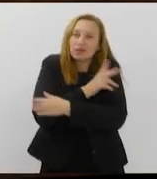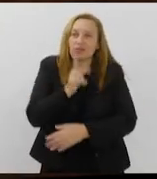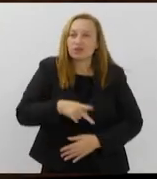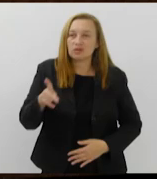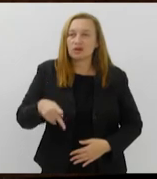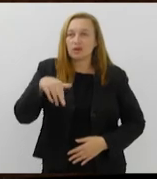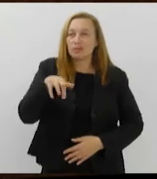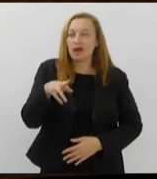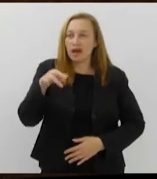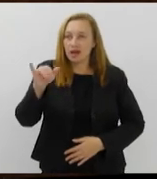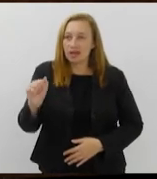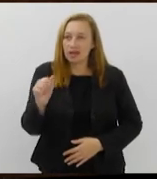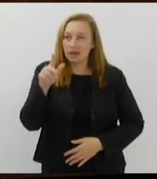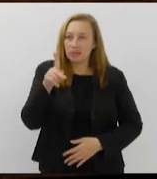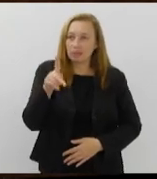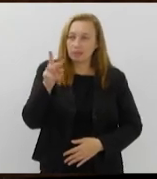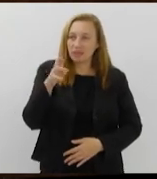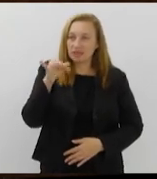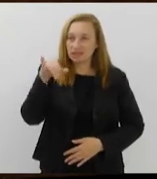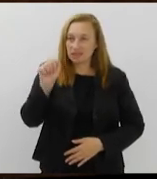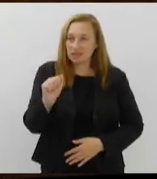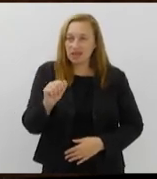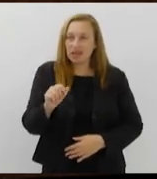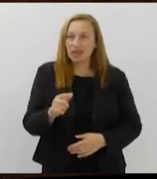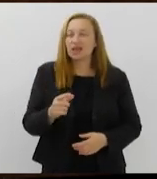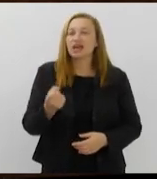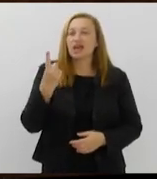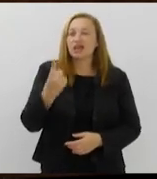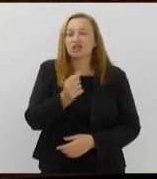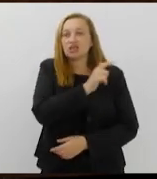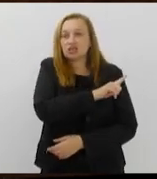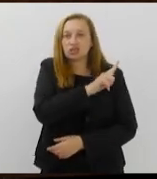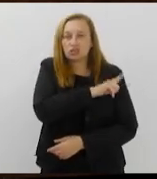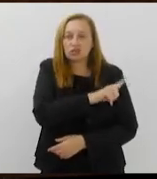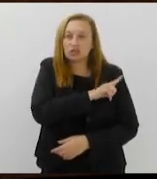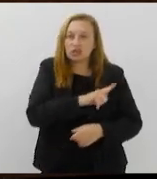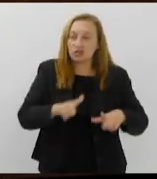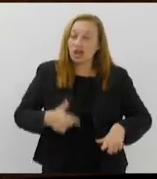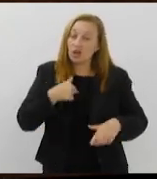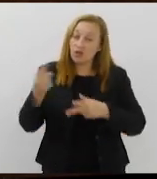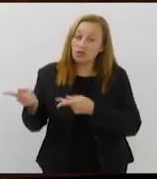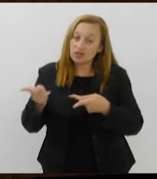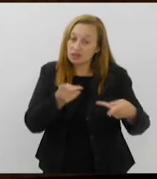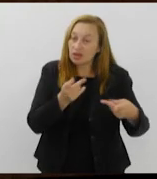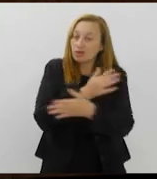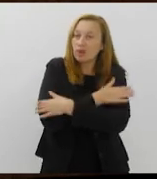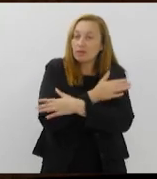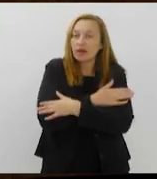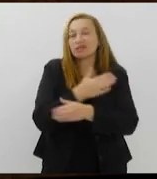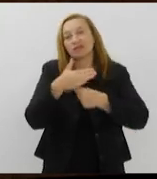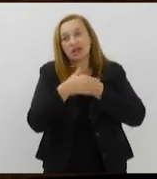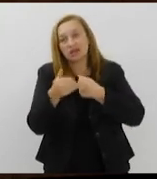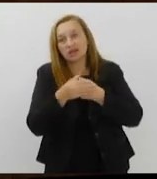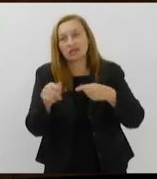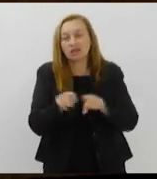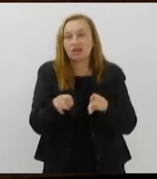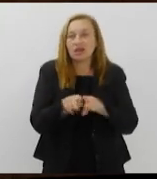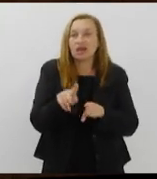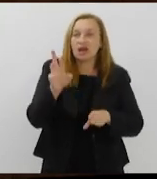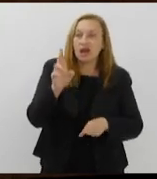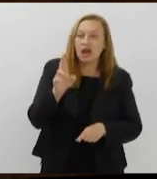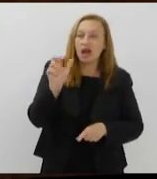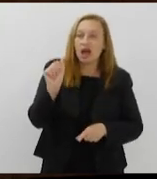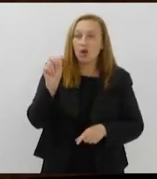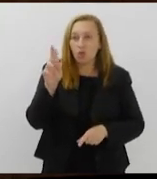Maria Priscila Castro, ex-gestora desse espaço, quando eu visitei, bem como também um abraço muito carinhoso para Raul